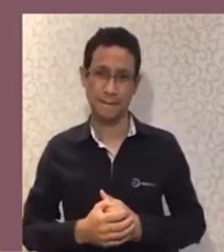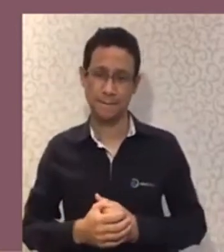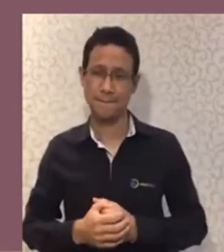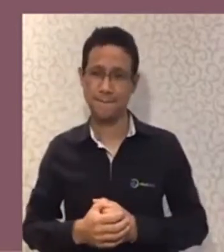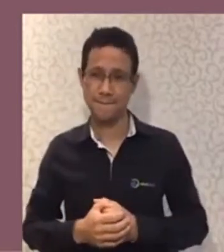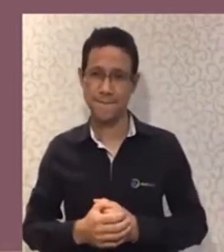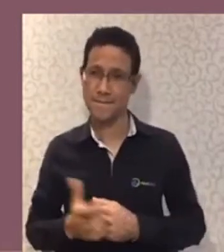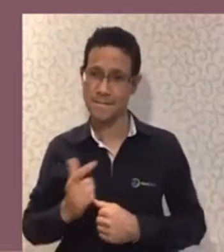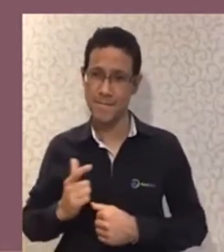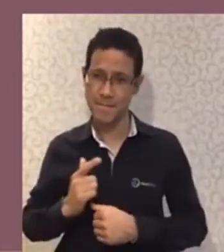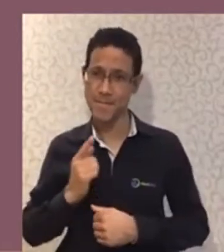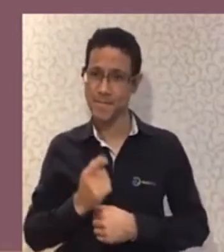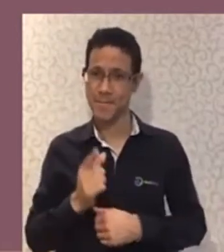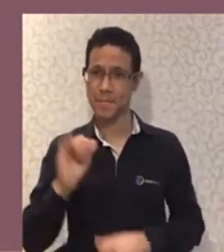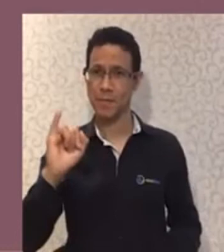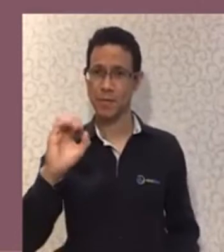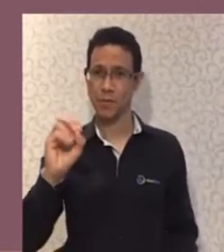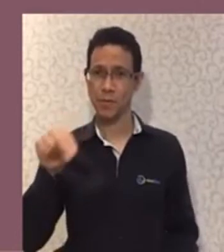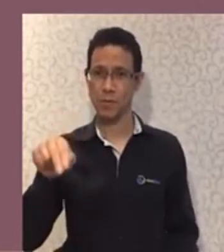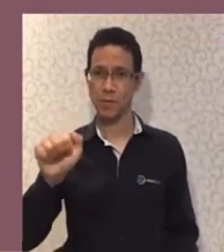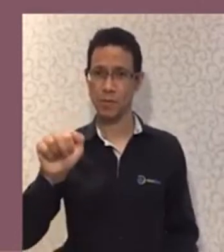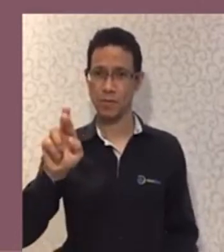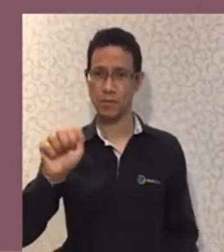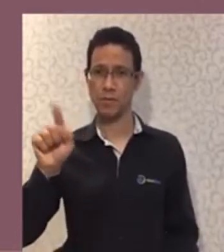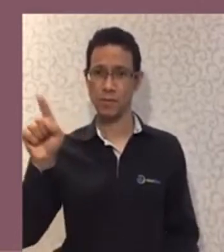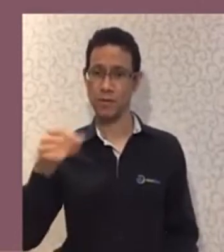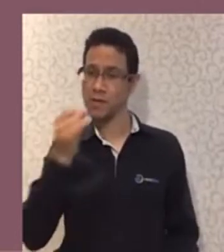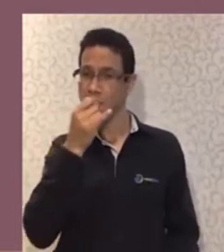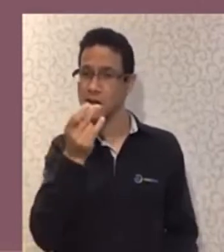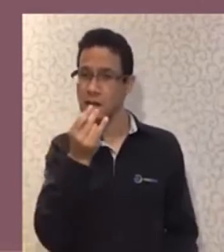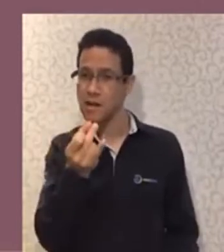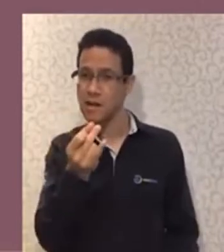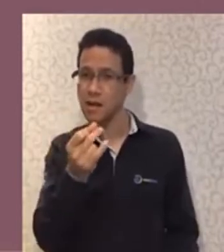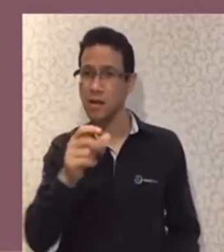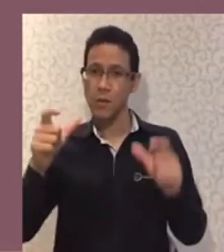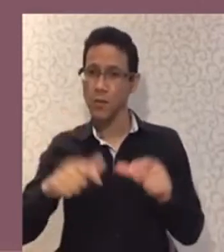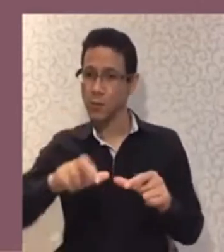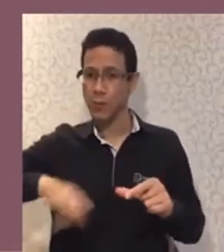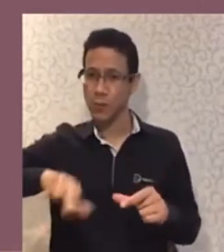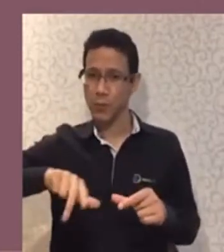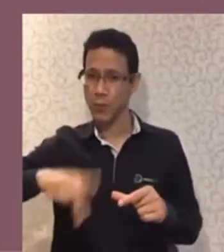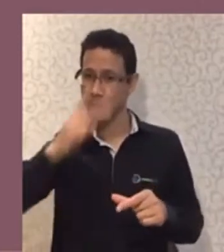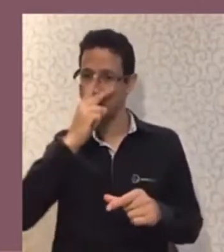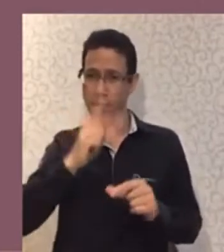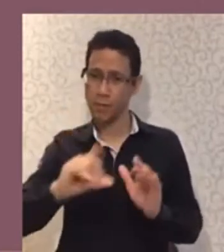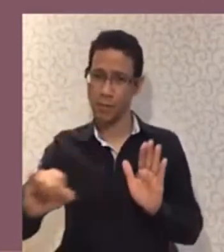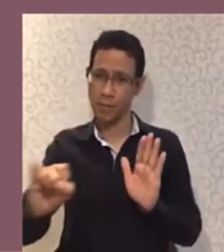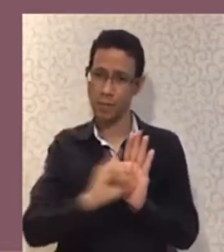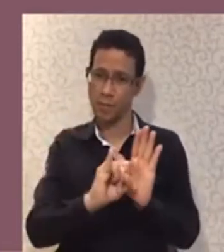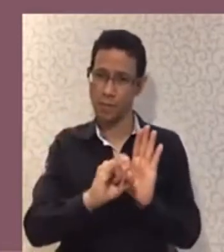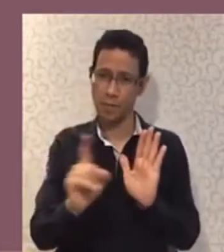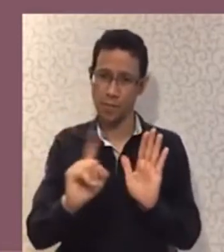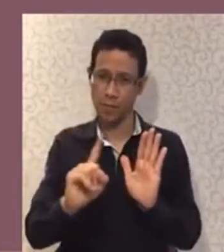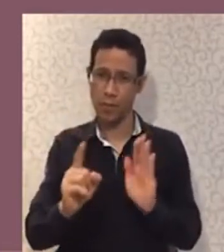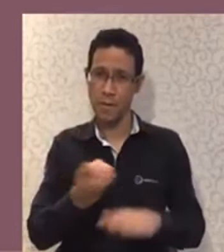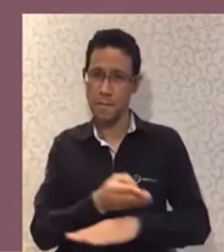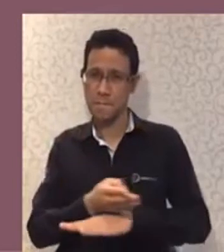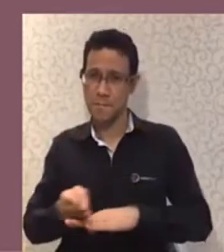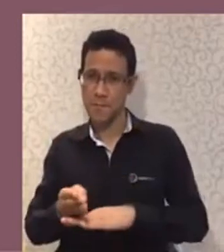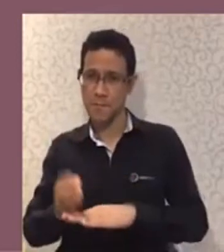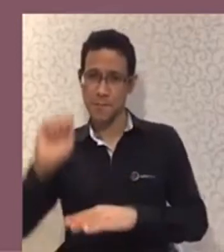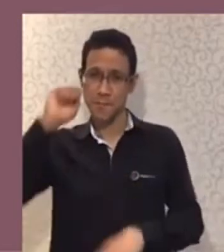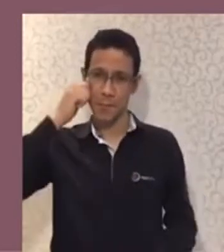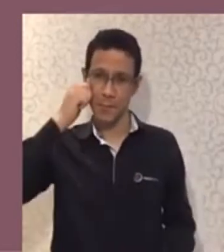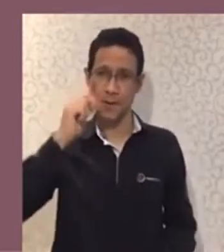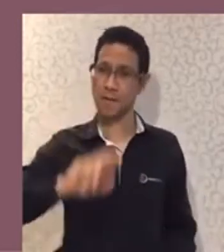tem essa questão que a Ionara é muito específica, de falar desse não lugar de pessoas que não se identificam entre negros e brancos, e